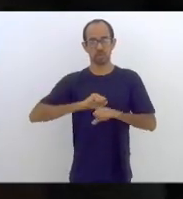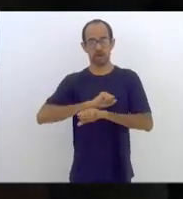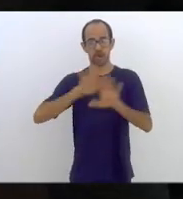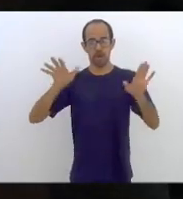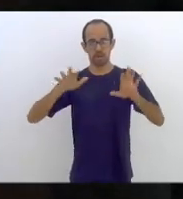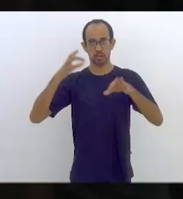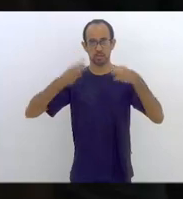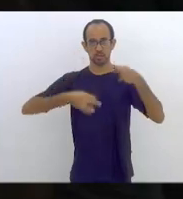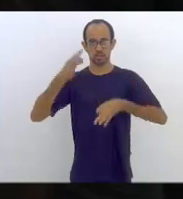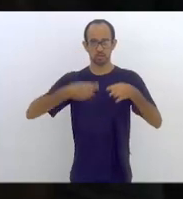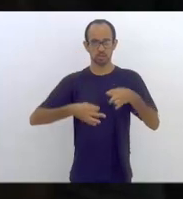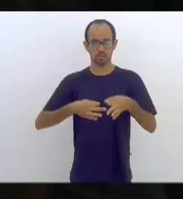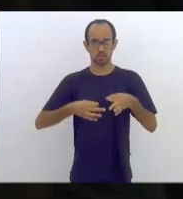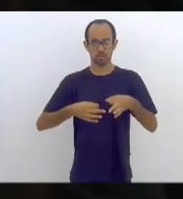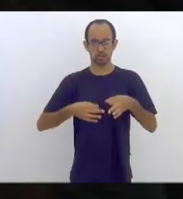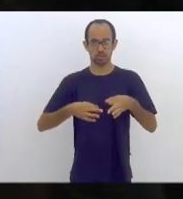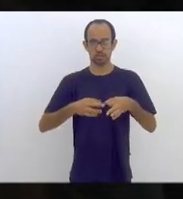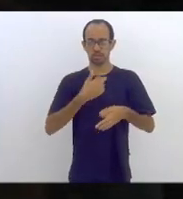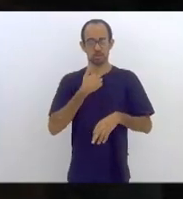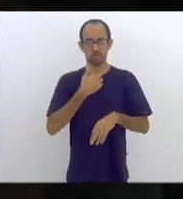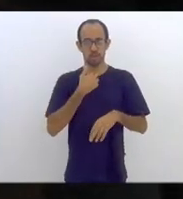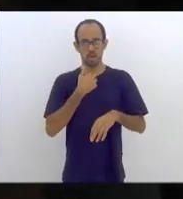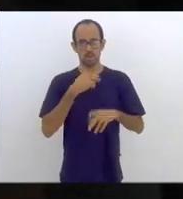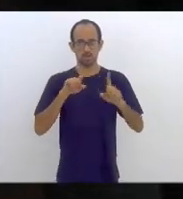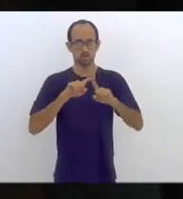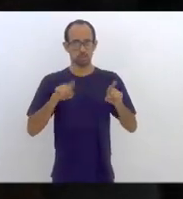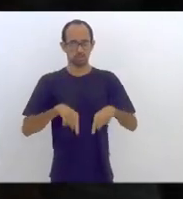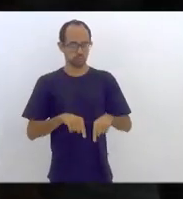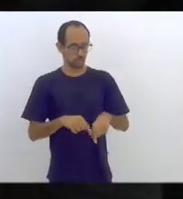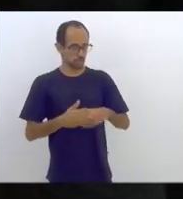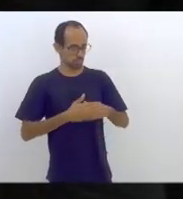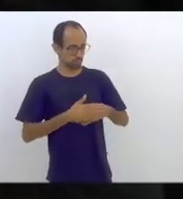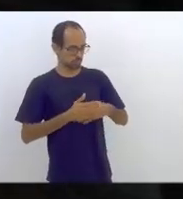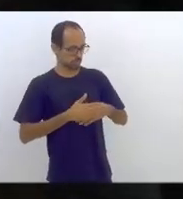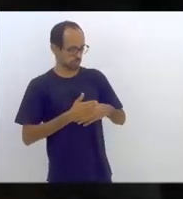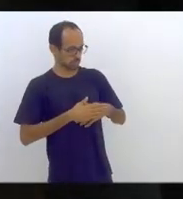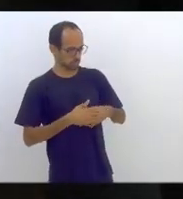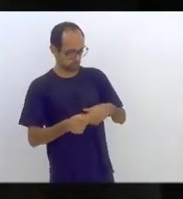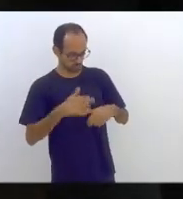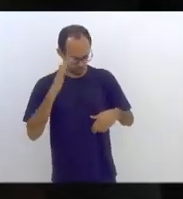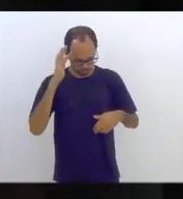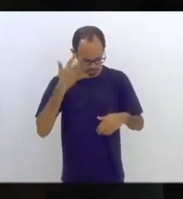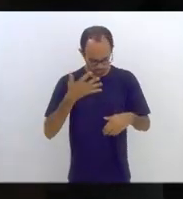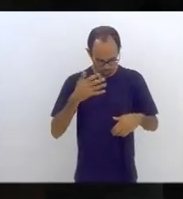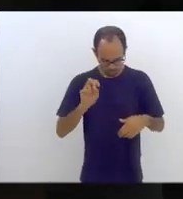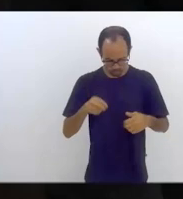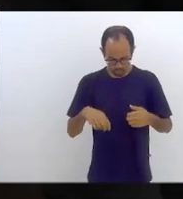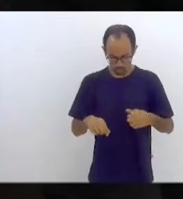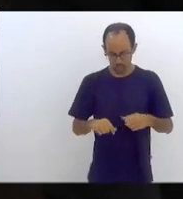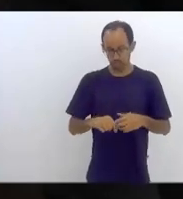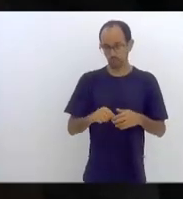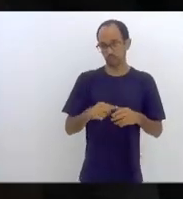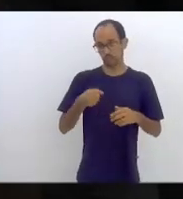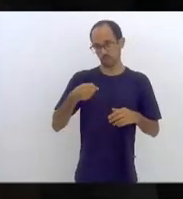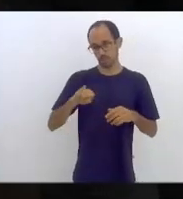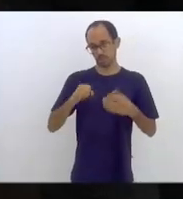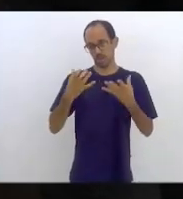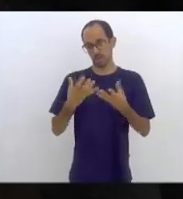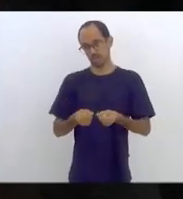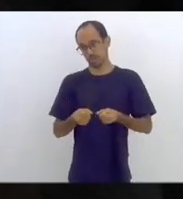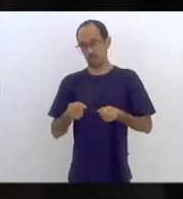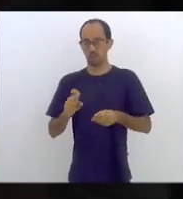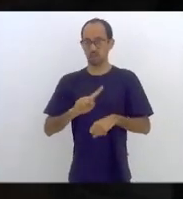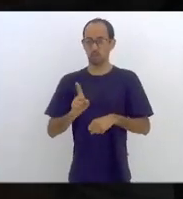eh não caberá o servidor desse dia de moto próprio por conta própria se vai ou se não vai